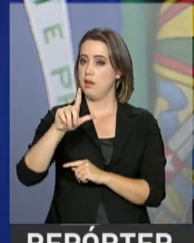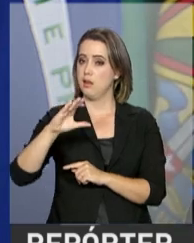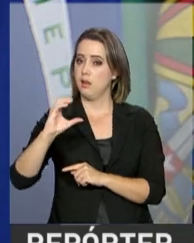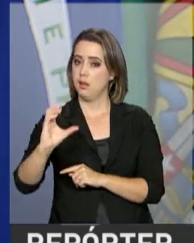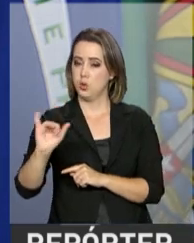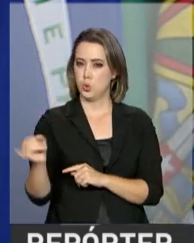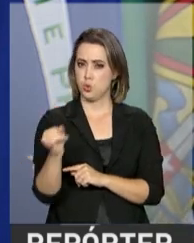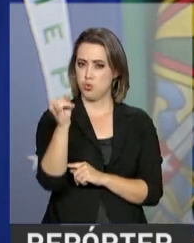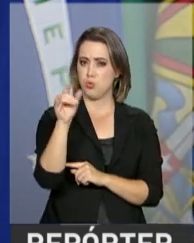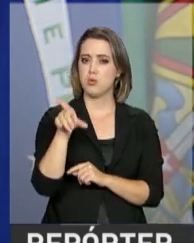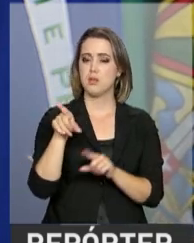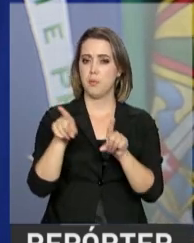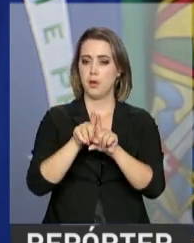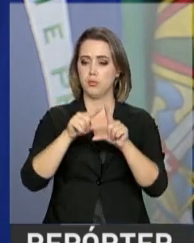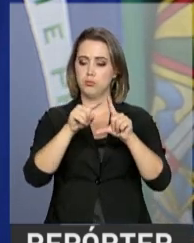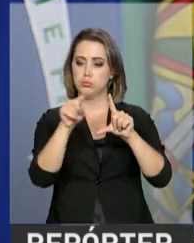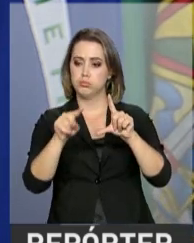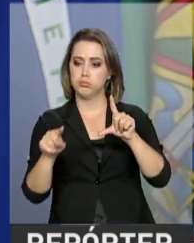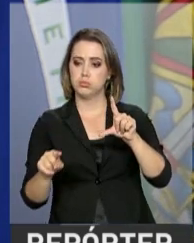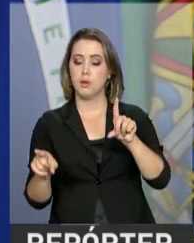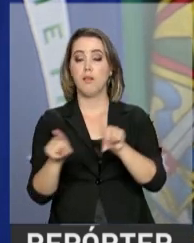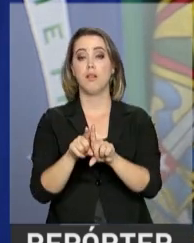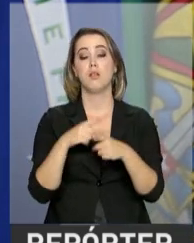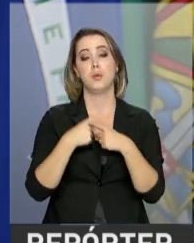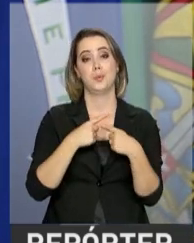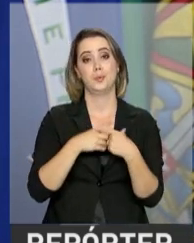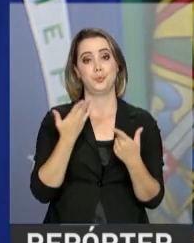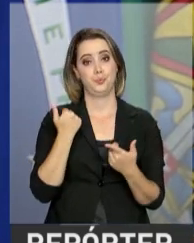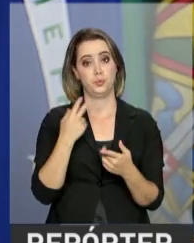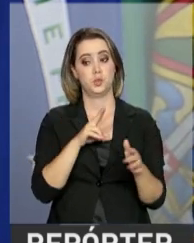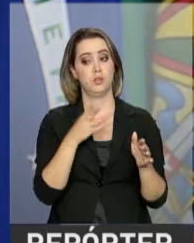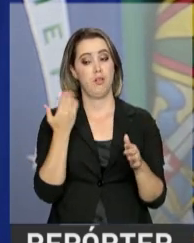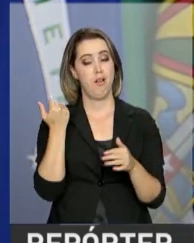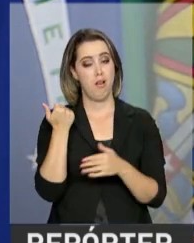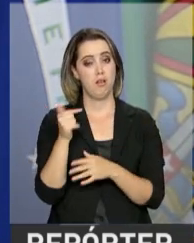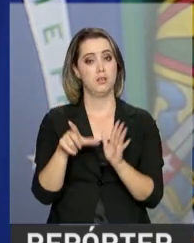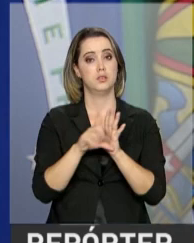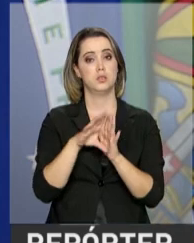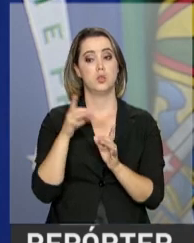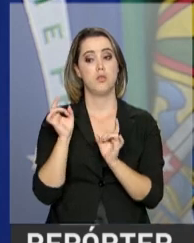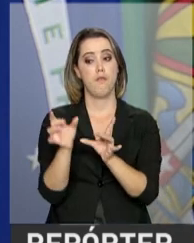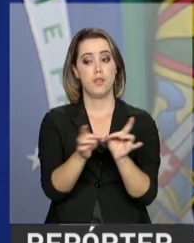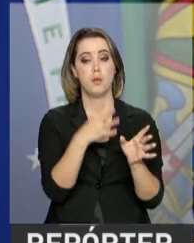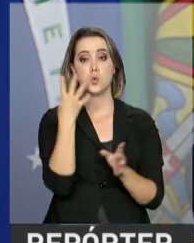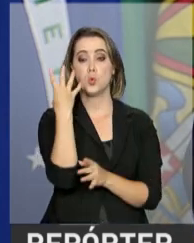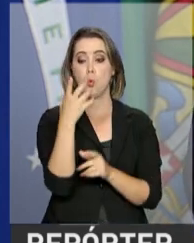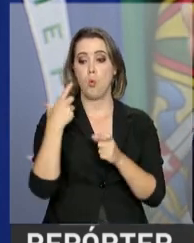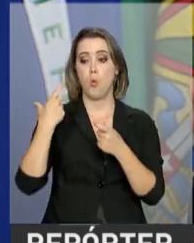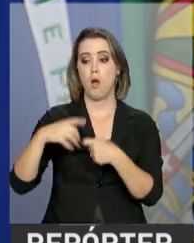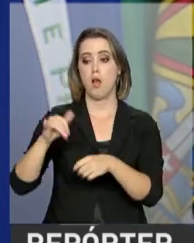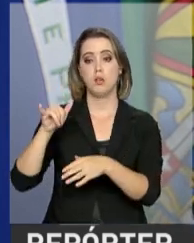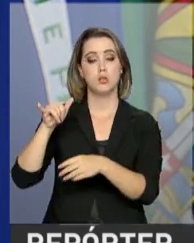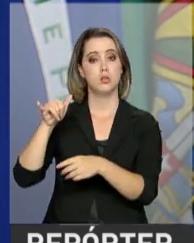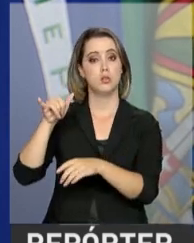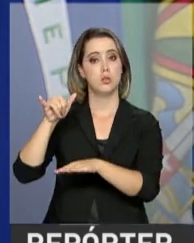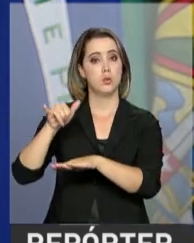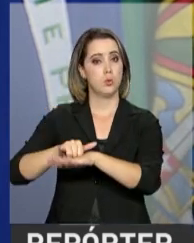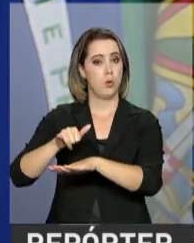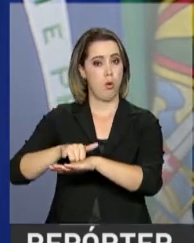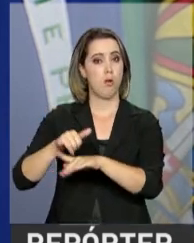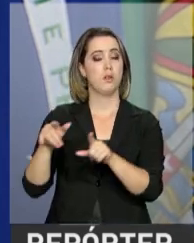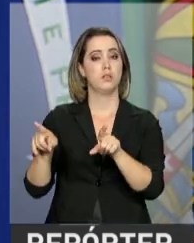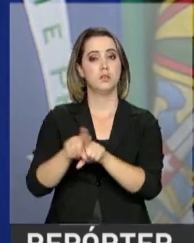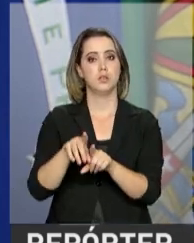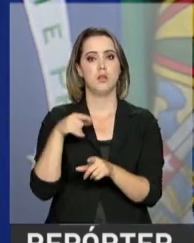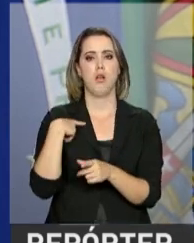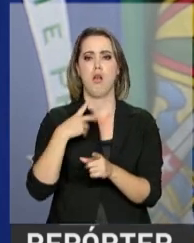dias levar avante a concessão de 4 aeroportos com ágio extraordinário